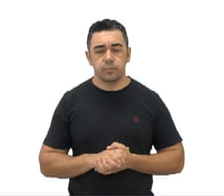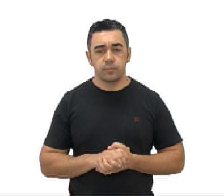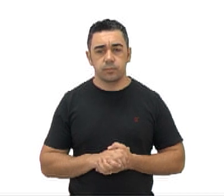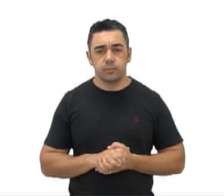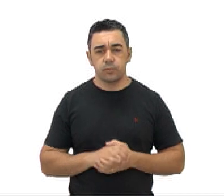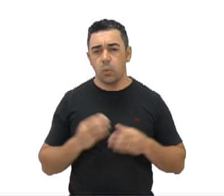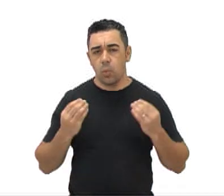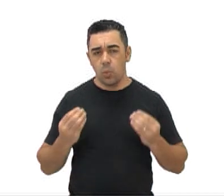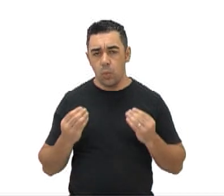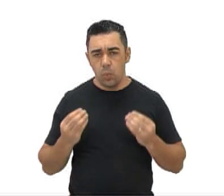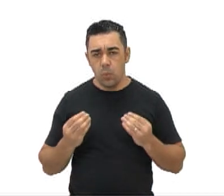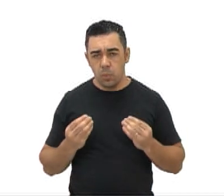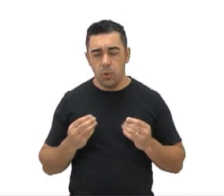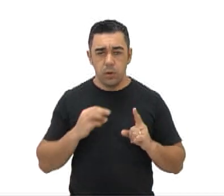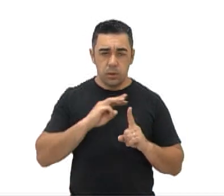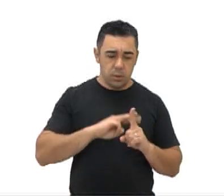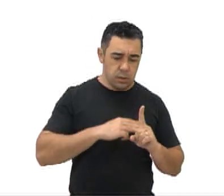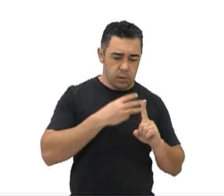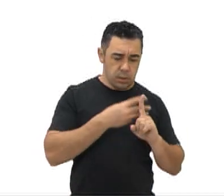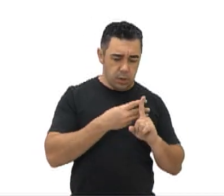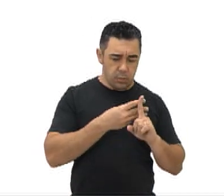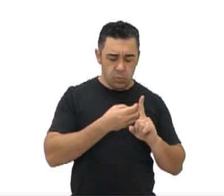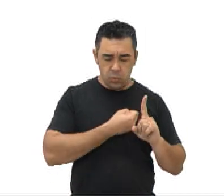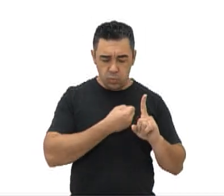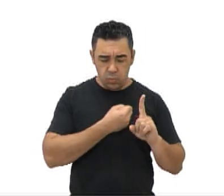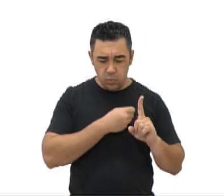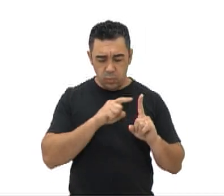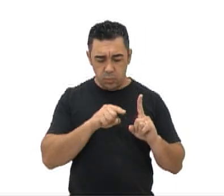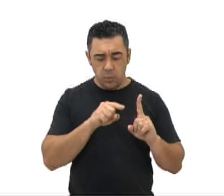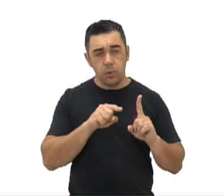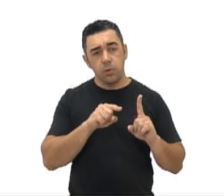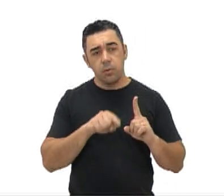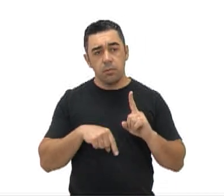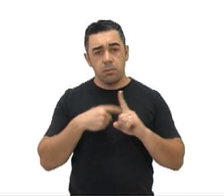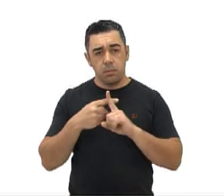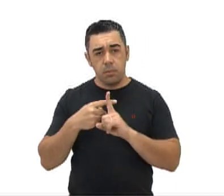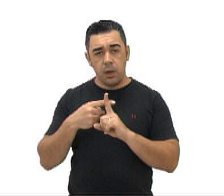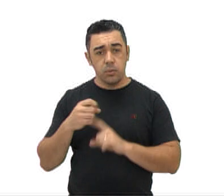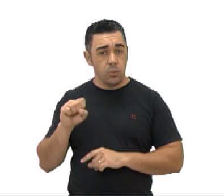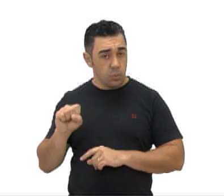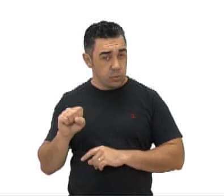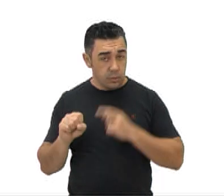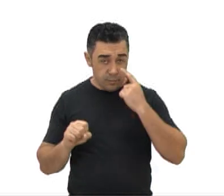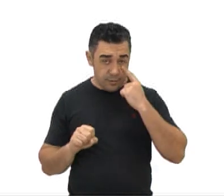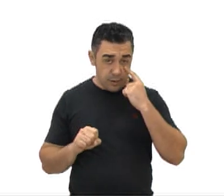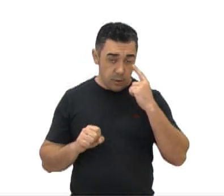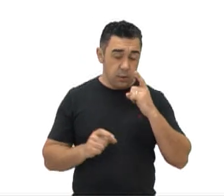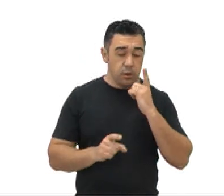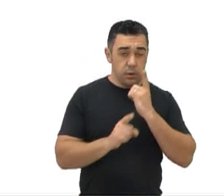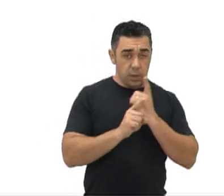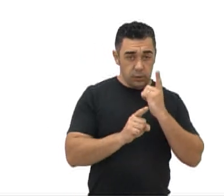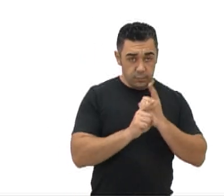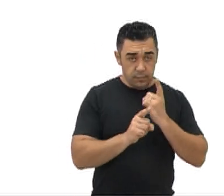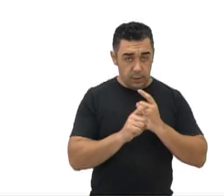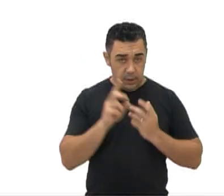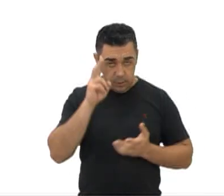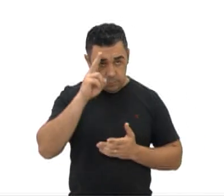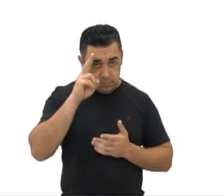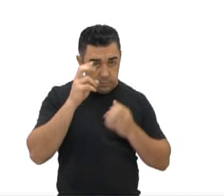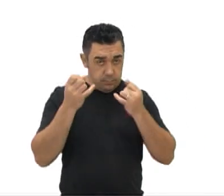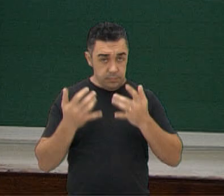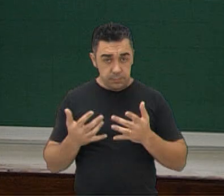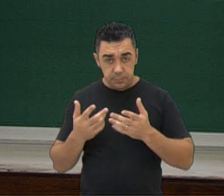Como escrevemos o triplo de um número somado a 8? Veja que agora há pouco a gente falou ali como identificar os valores.